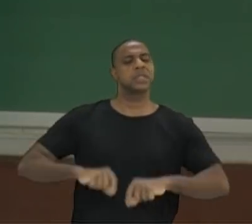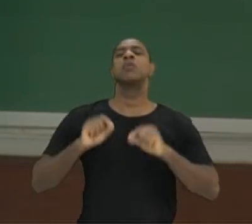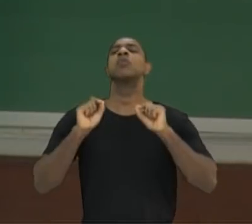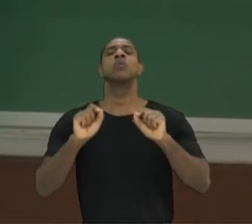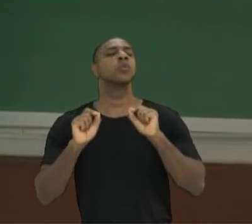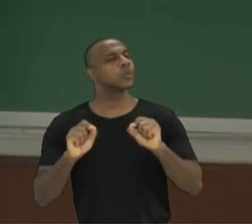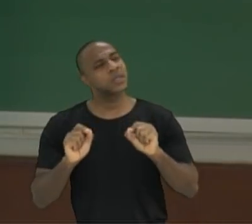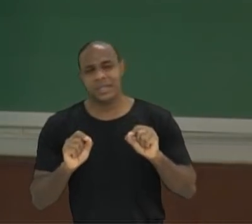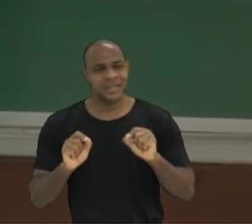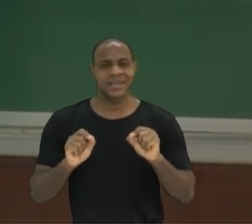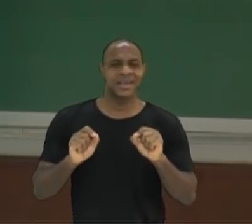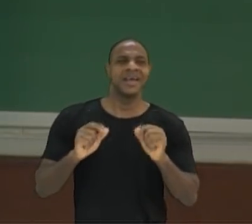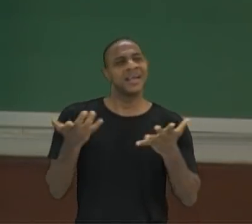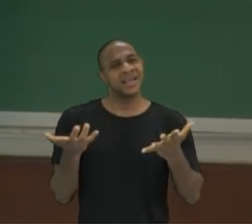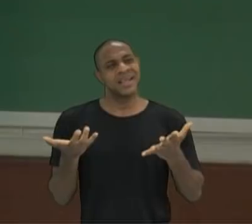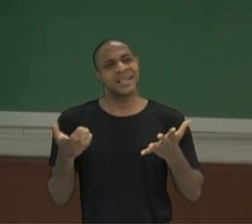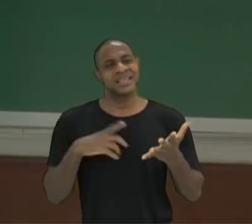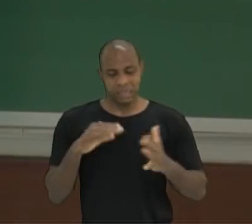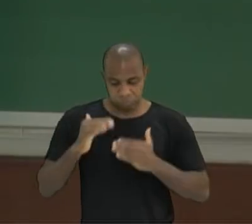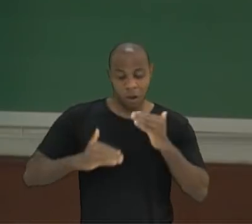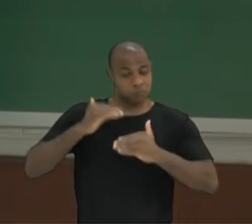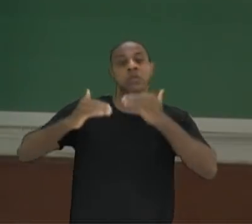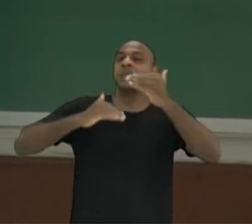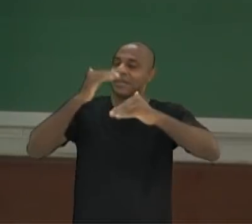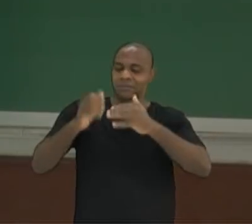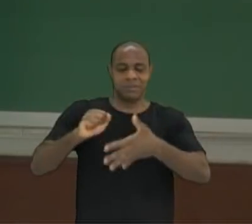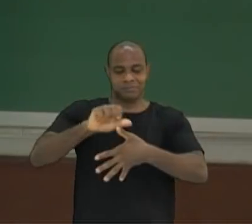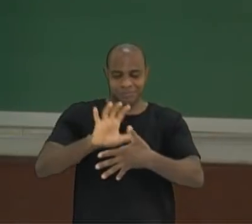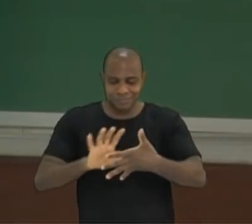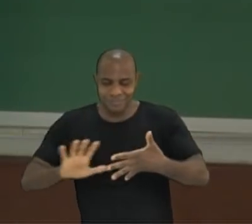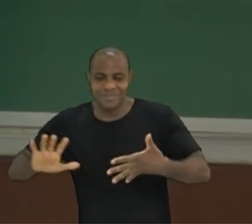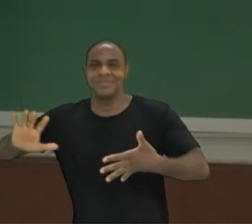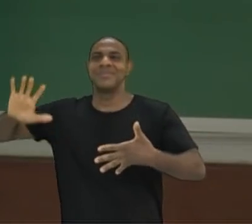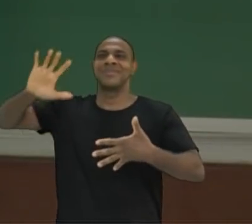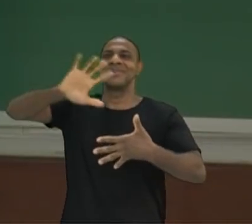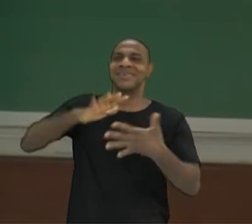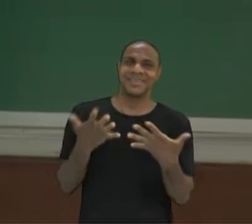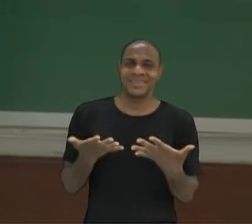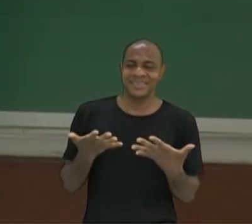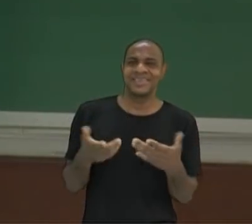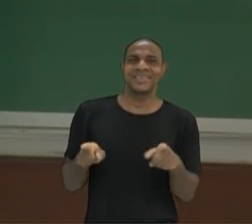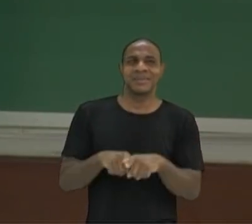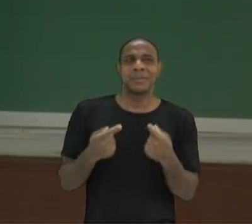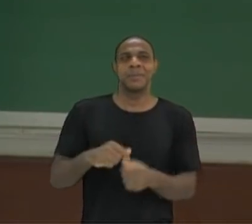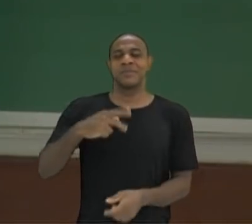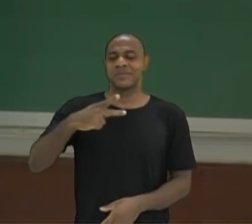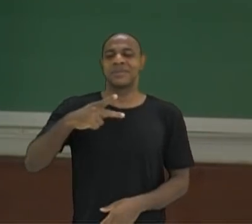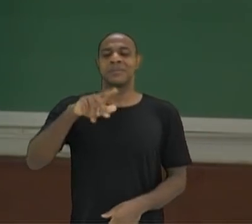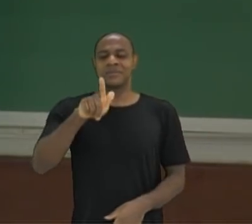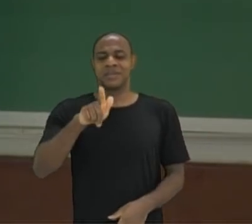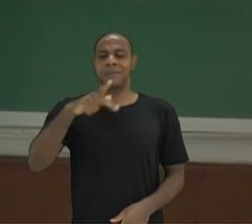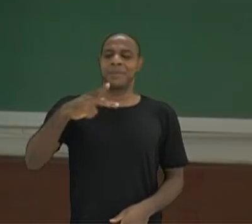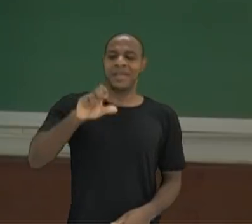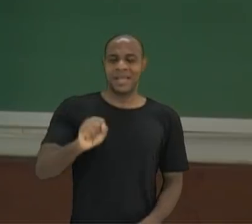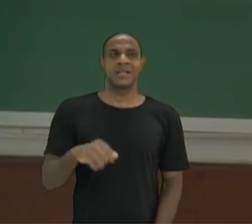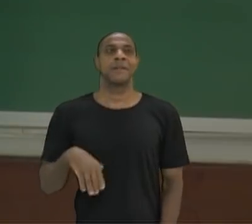possibilitaram a evolução da cartografia por meio desse sensoriamento remoto também. Então, vamos